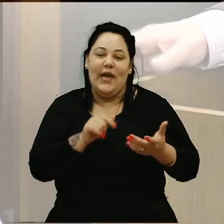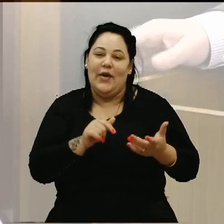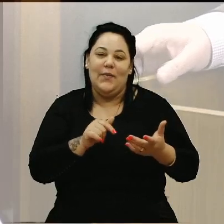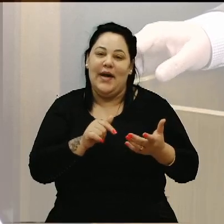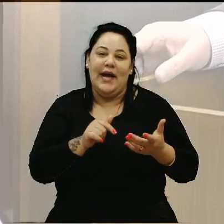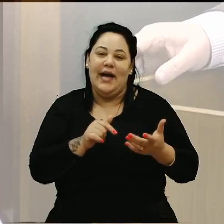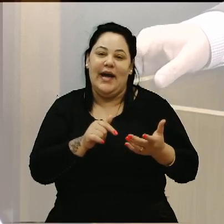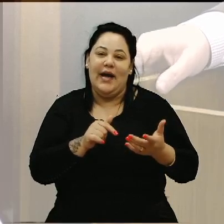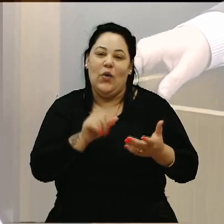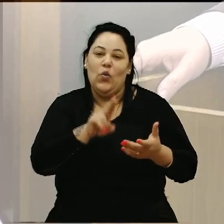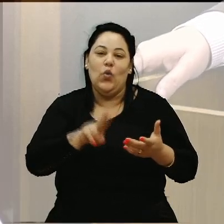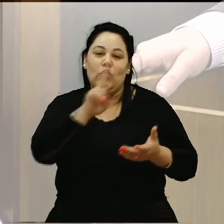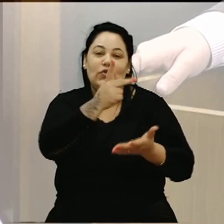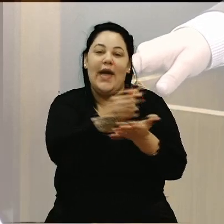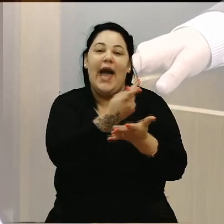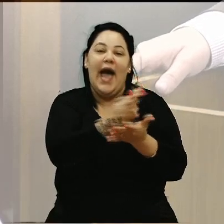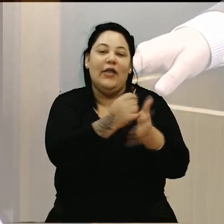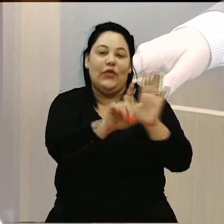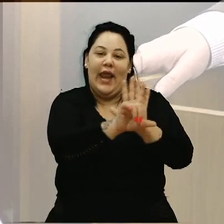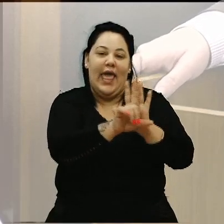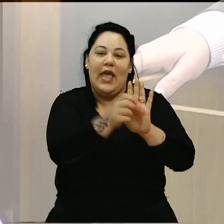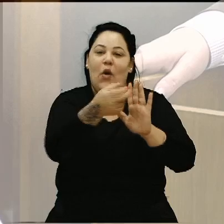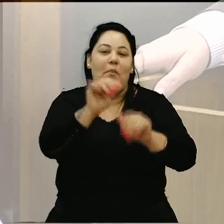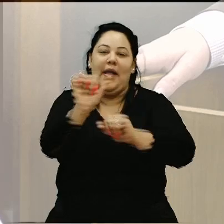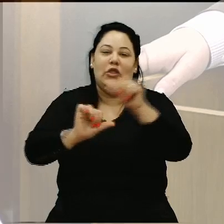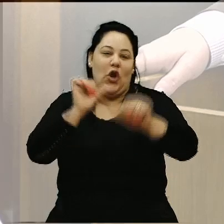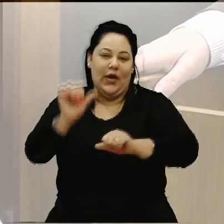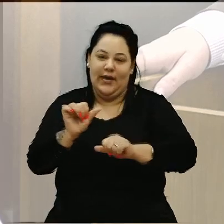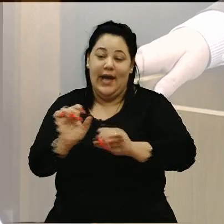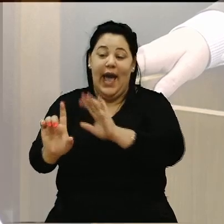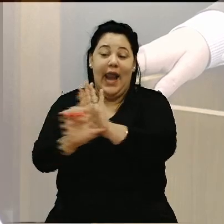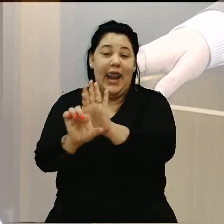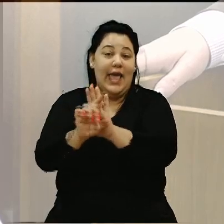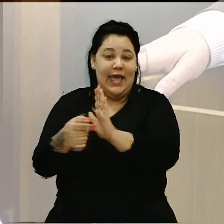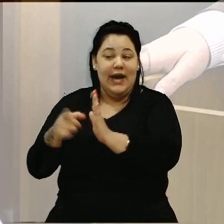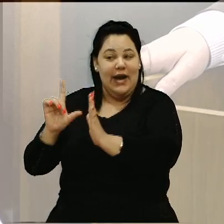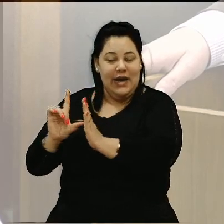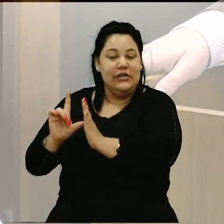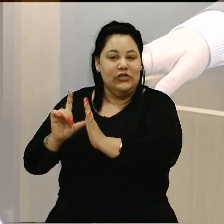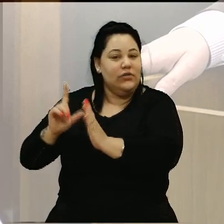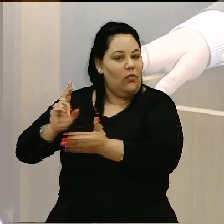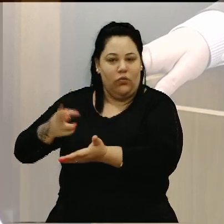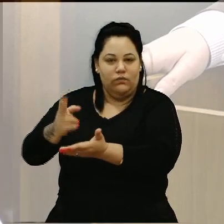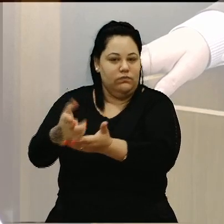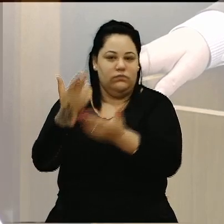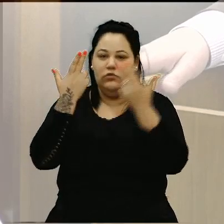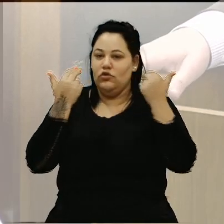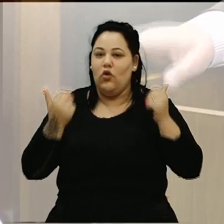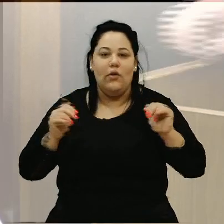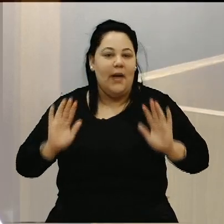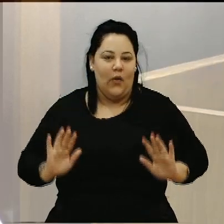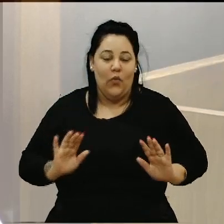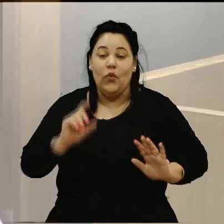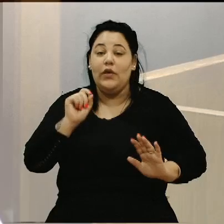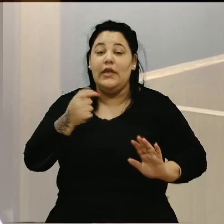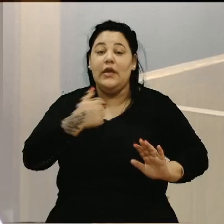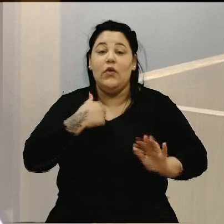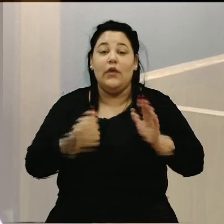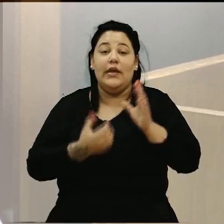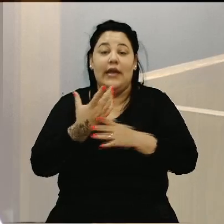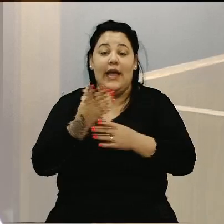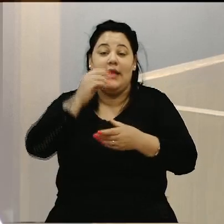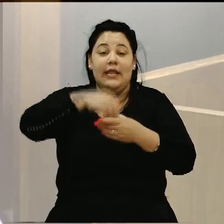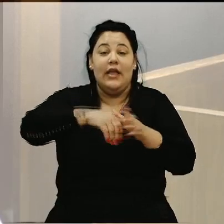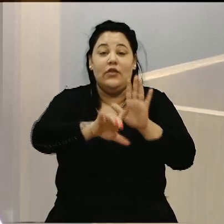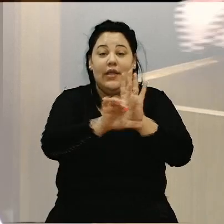A lei anterior vai existir, vai continuar, vai coexistir. O que foi feito nessa lei, até nem sabia